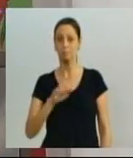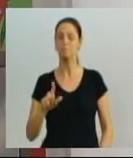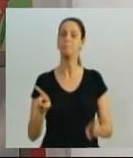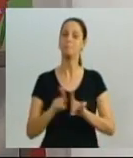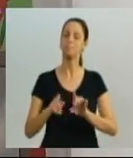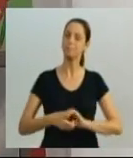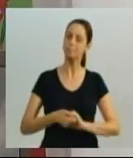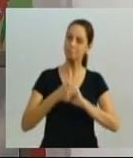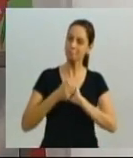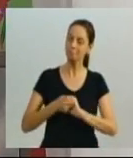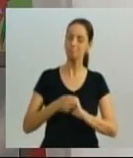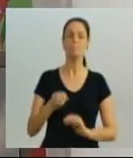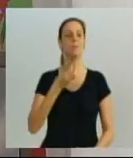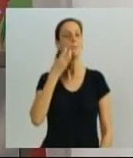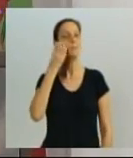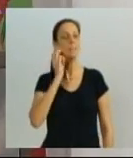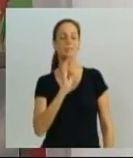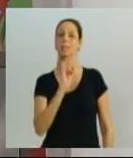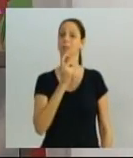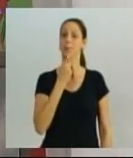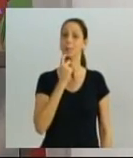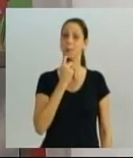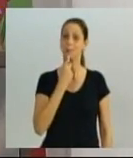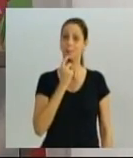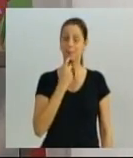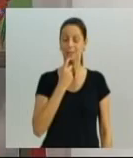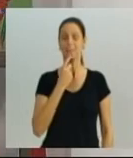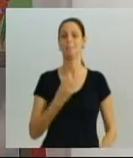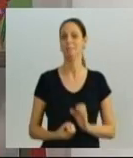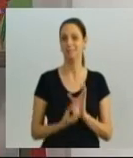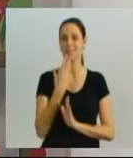parabéns ao Vanderlei e ao Robinho.